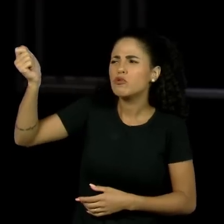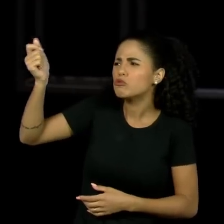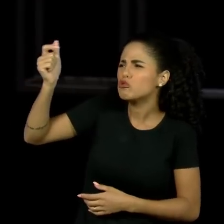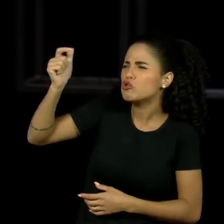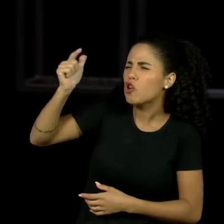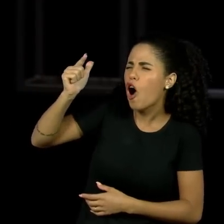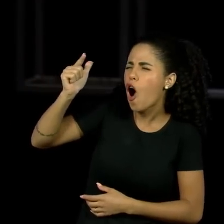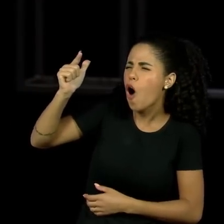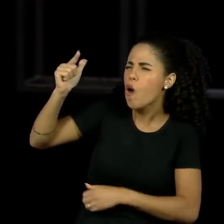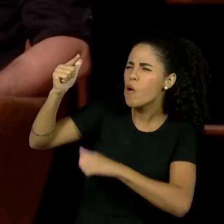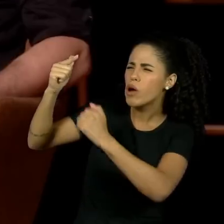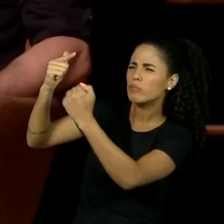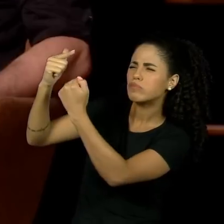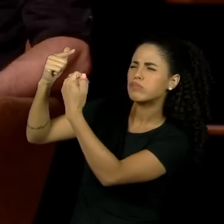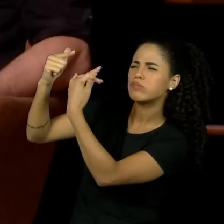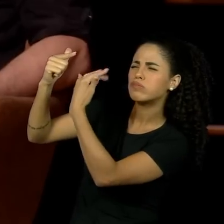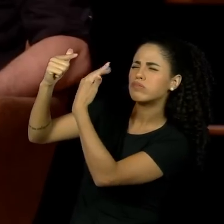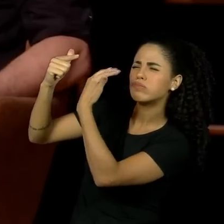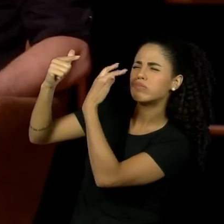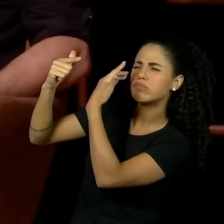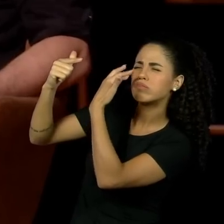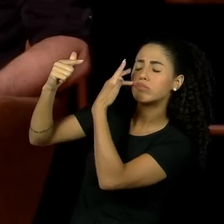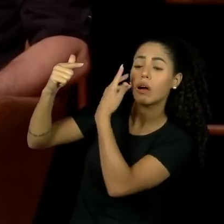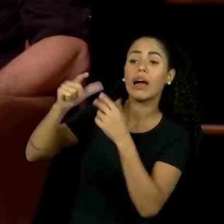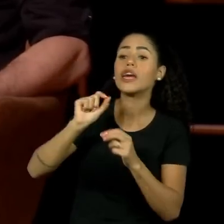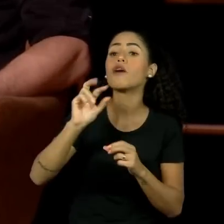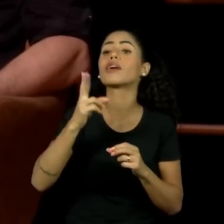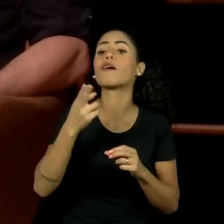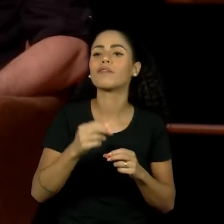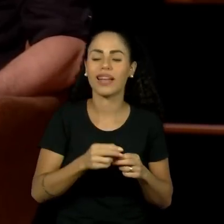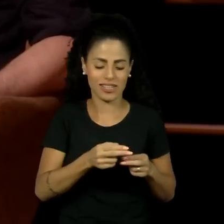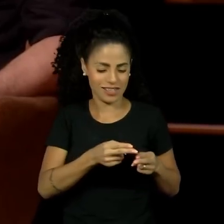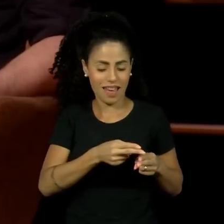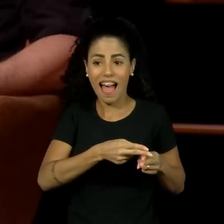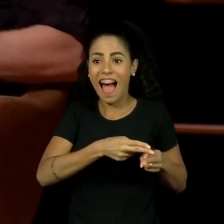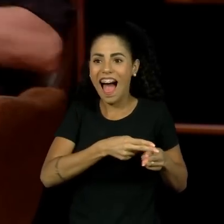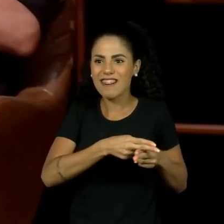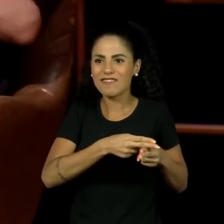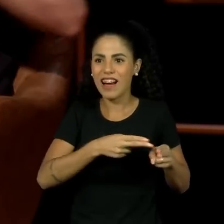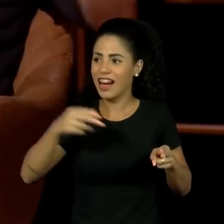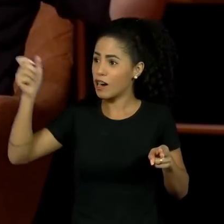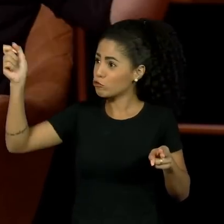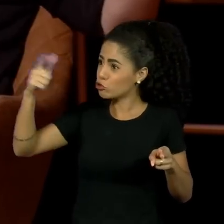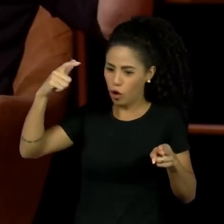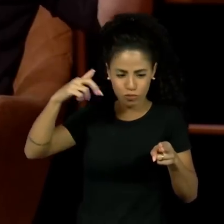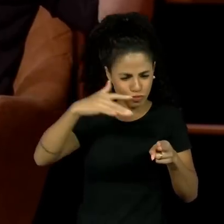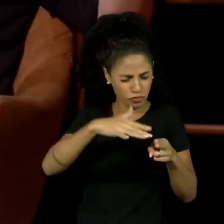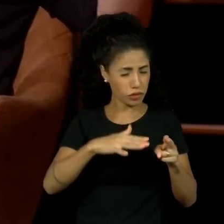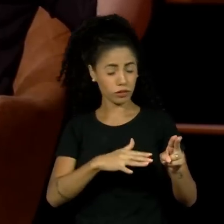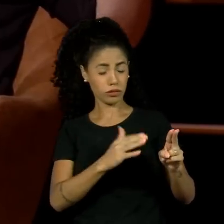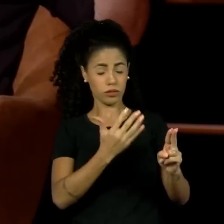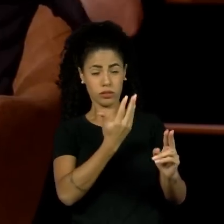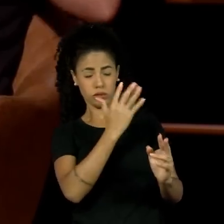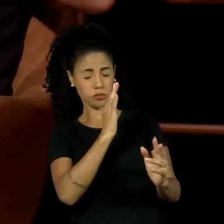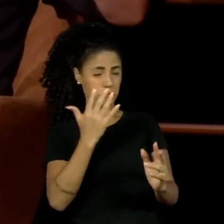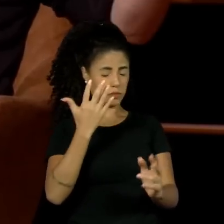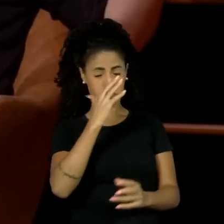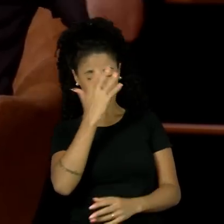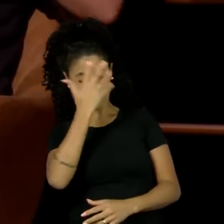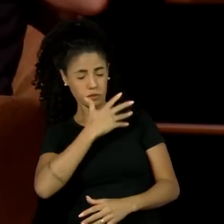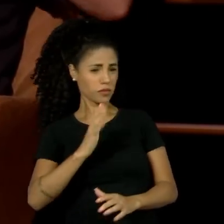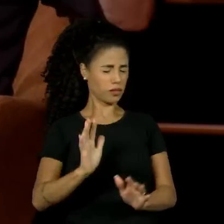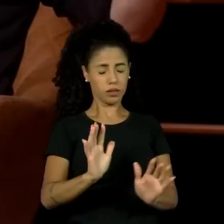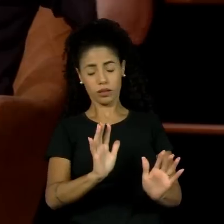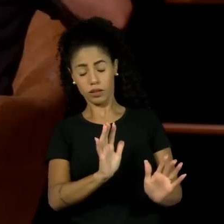brilha na faca e atinge os olhos dele, o raio atinge o olho dele, ele perde